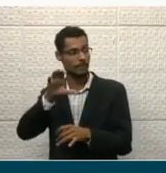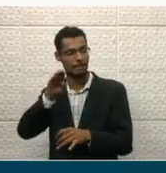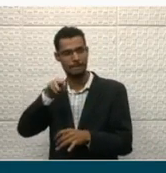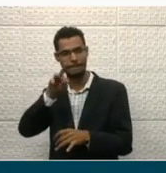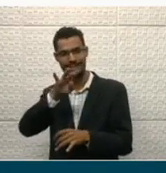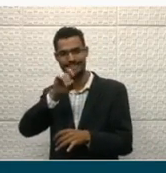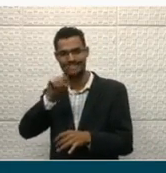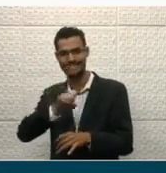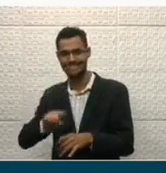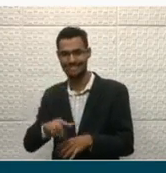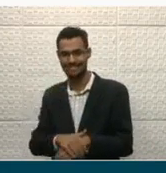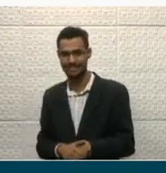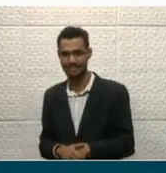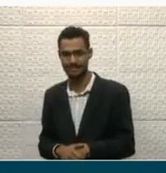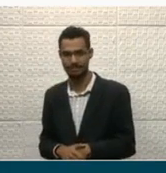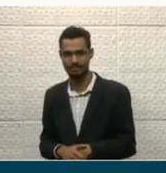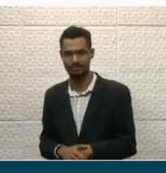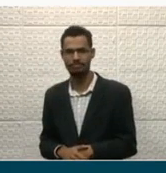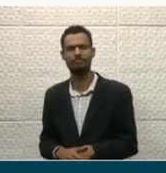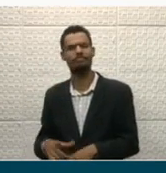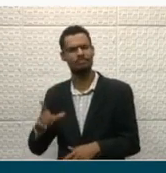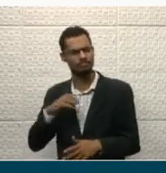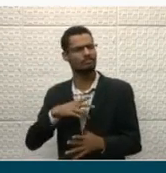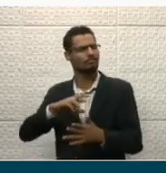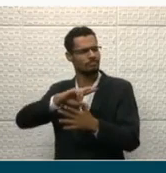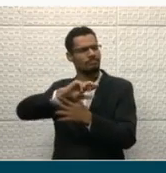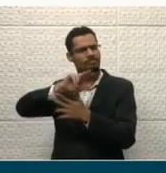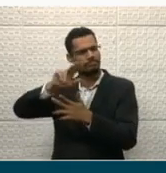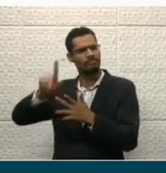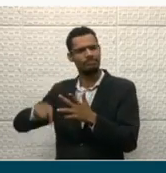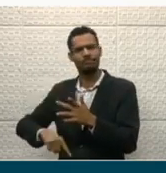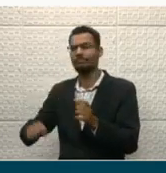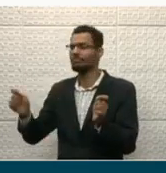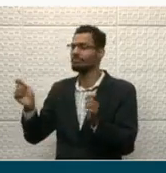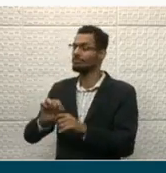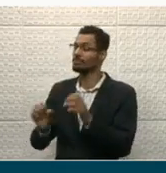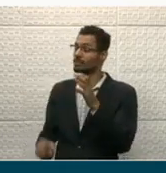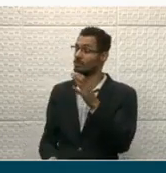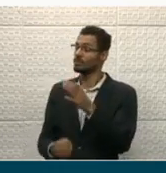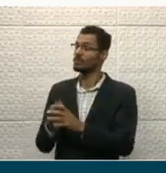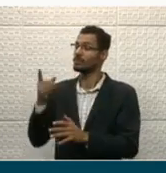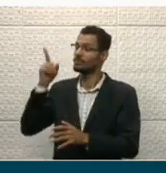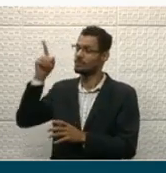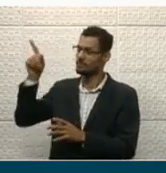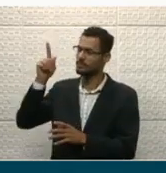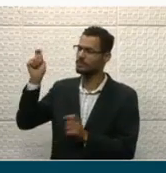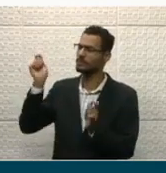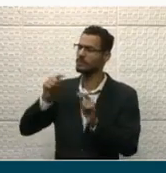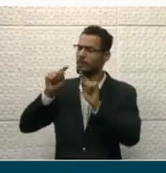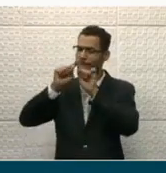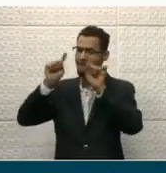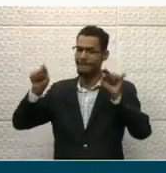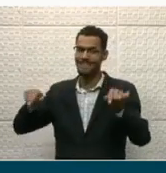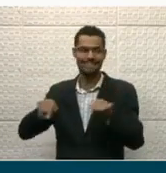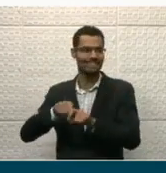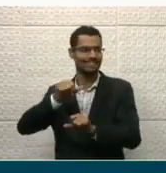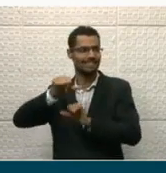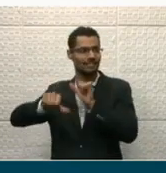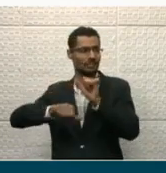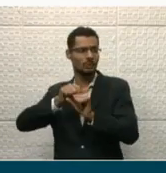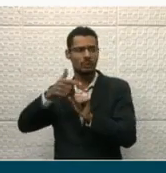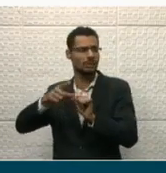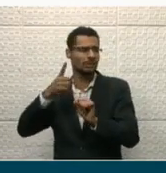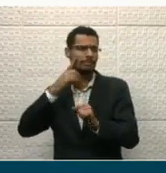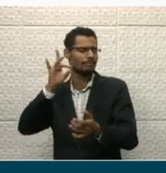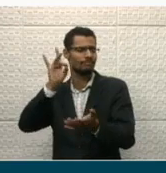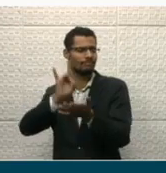canônica. Existem situações em que é apresentada a matriz de uma transformação e nós não temos